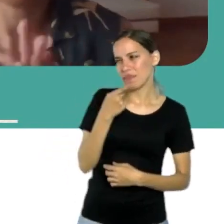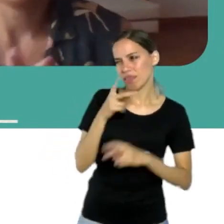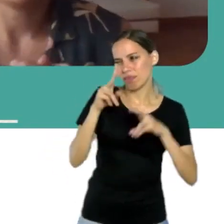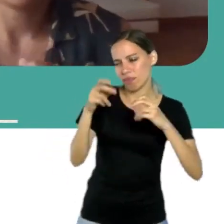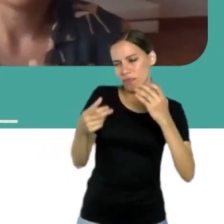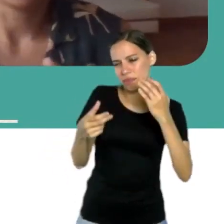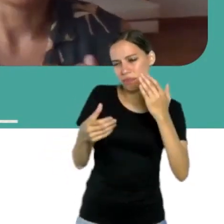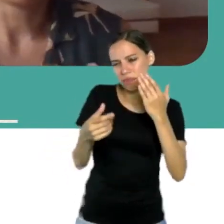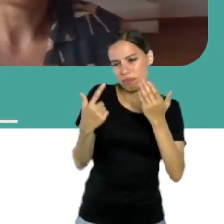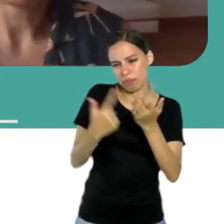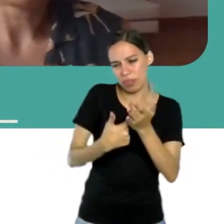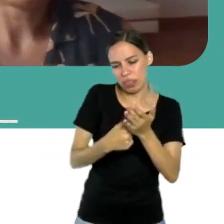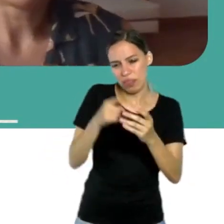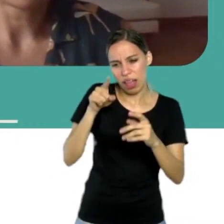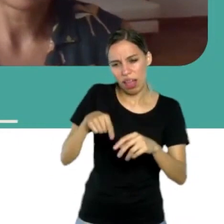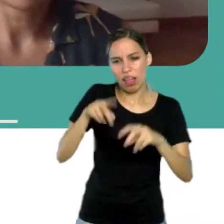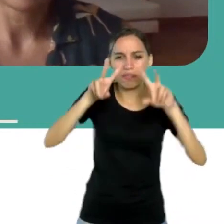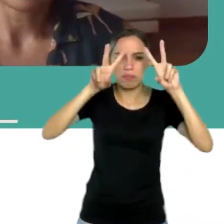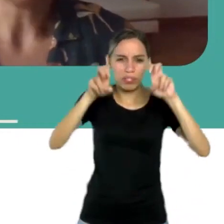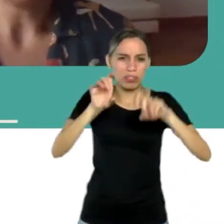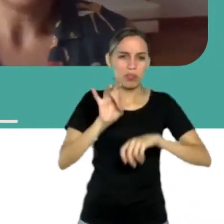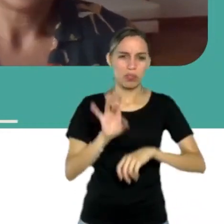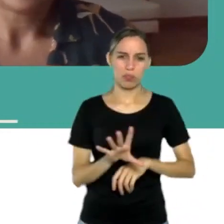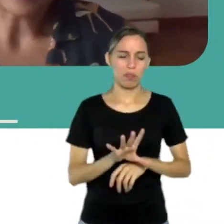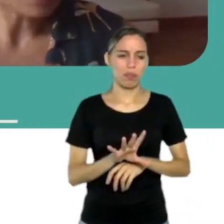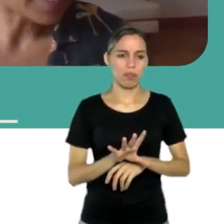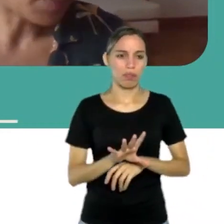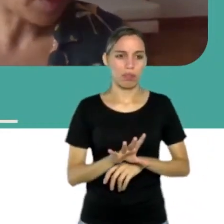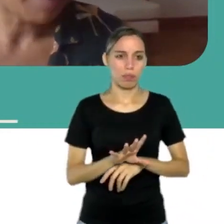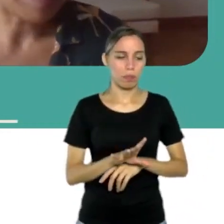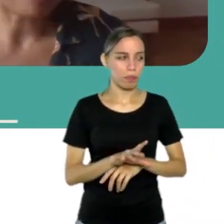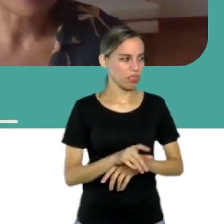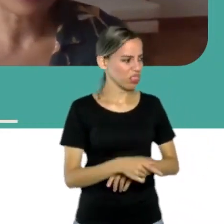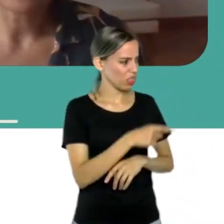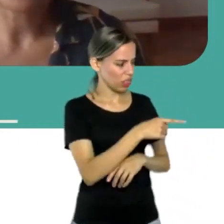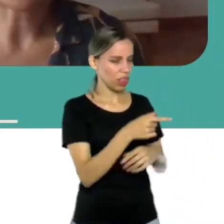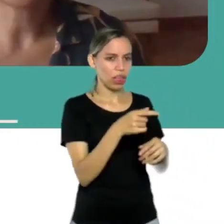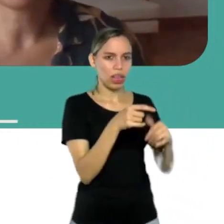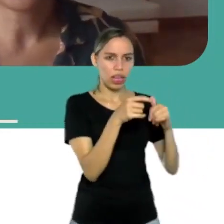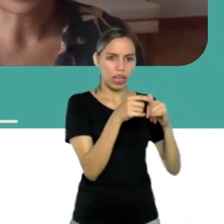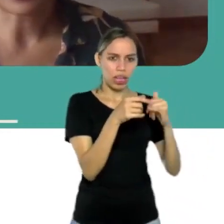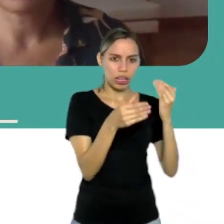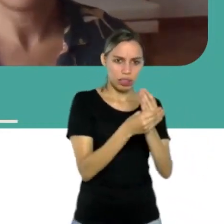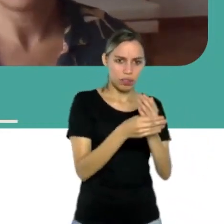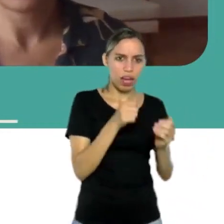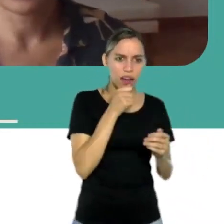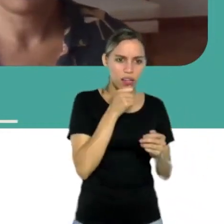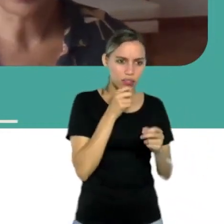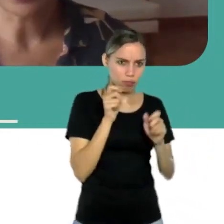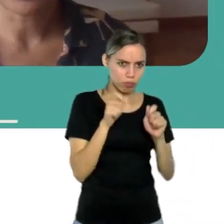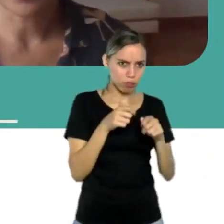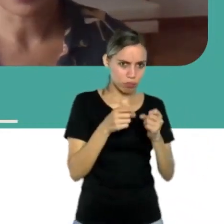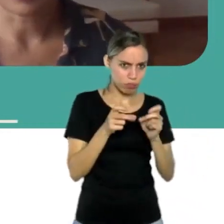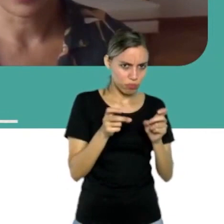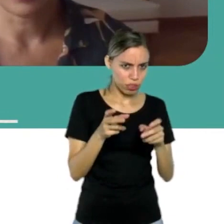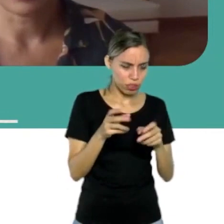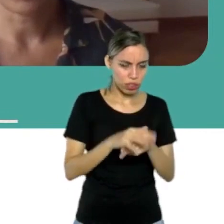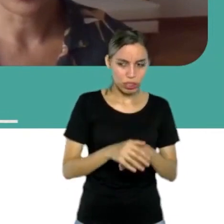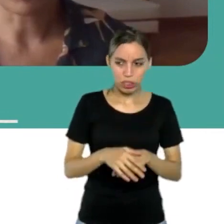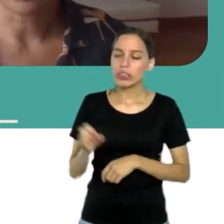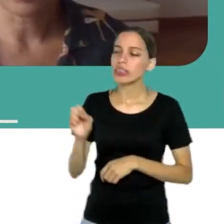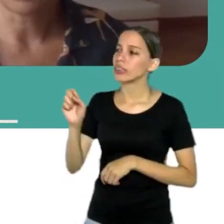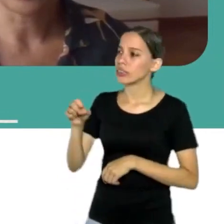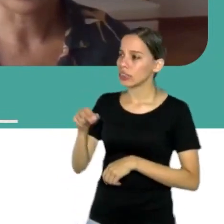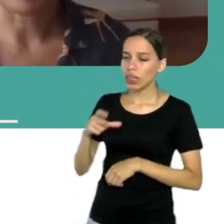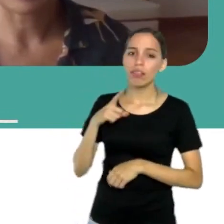né? E ele ainda está disponível, Elisa? Tá disponível para venda no site da Urutau, nas livrarias em